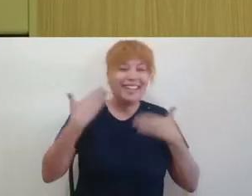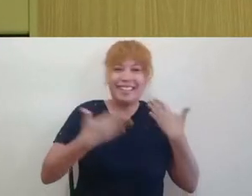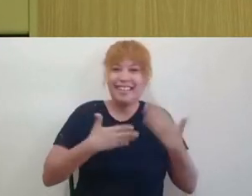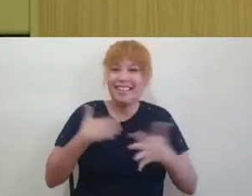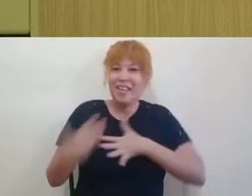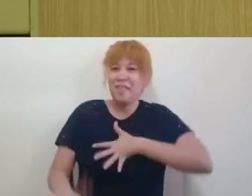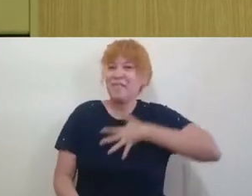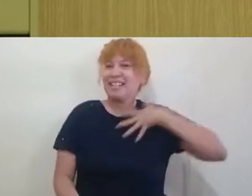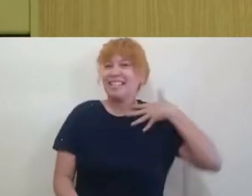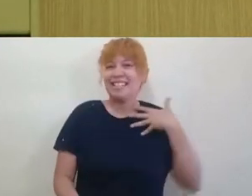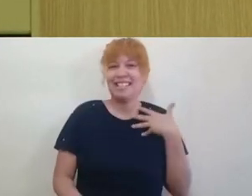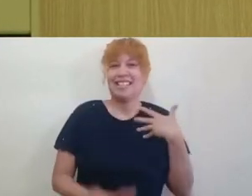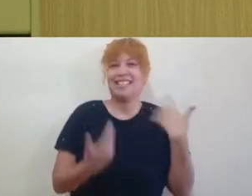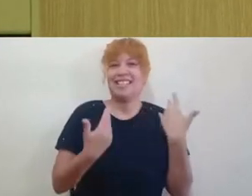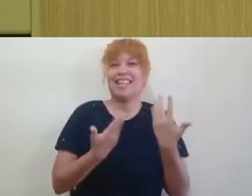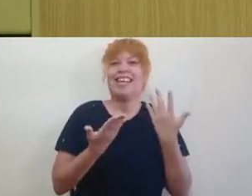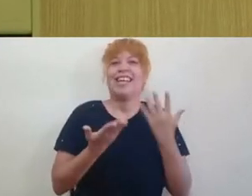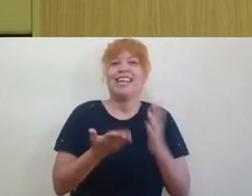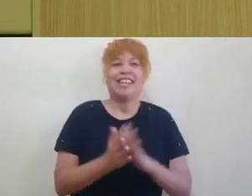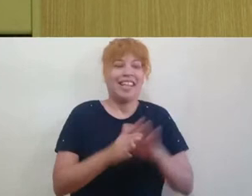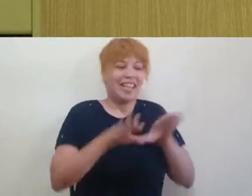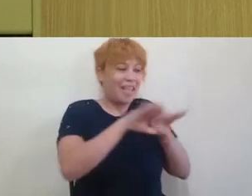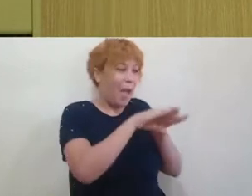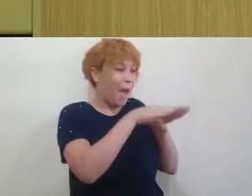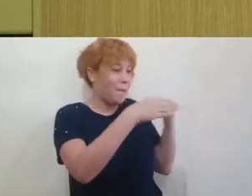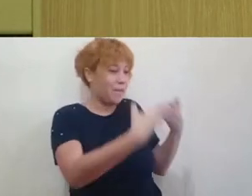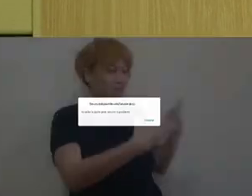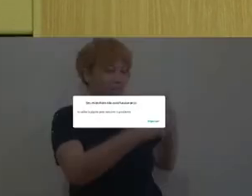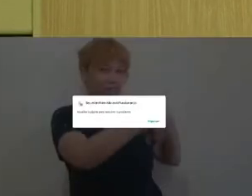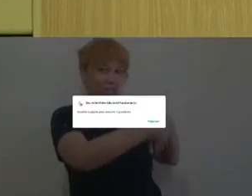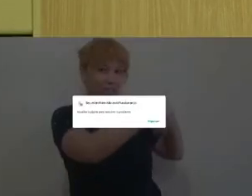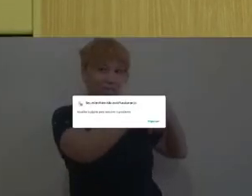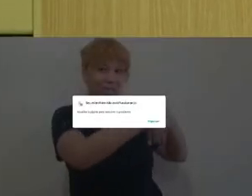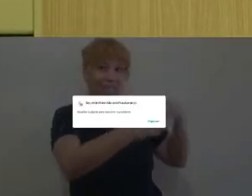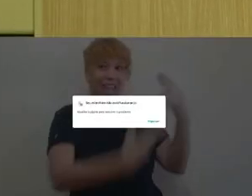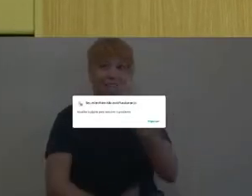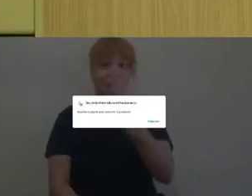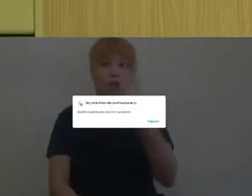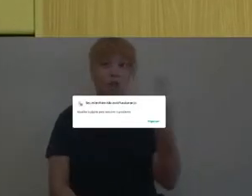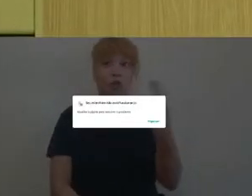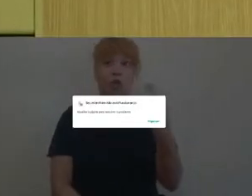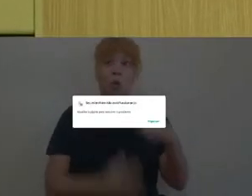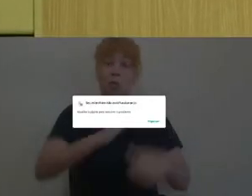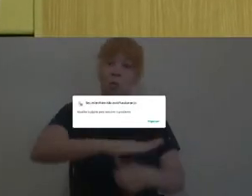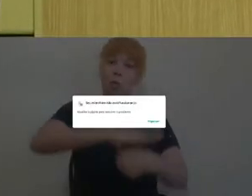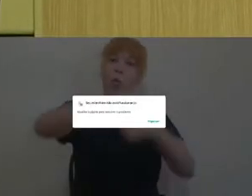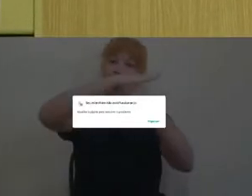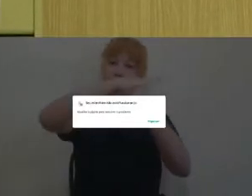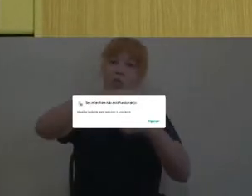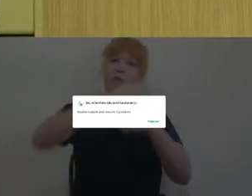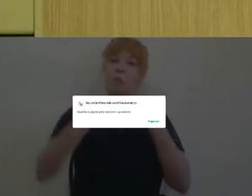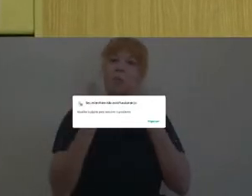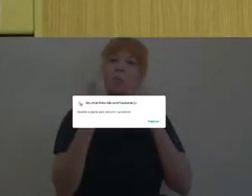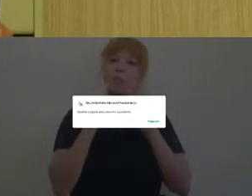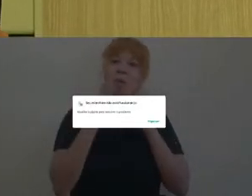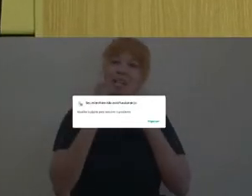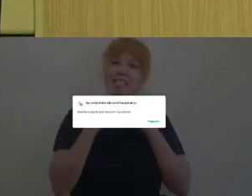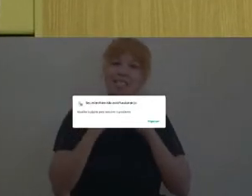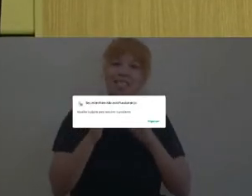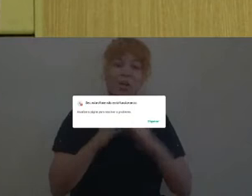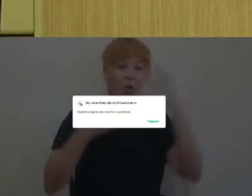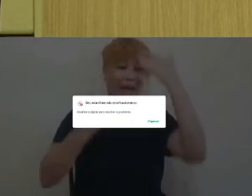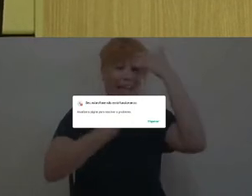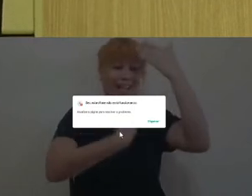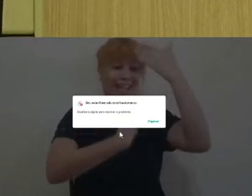fatores, principalmente por terem conseguido chegar até aqui nesse momento, um momento particular, porque estamos